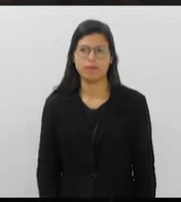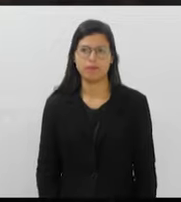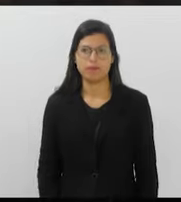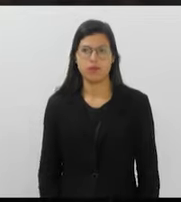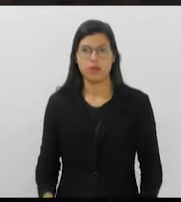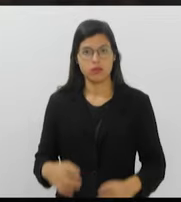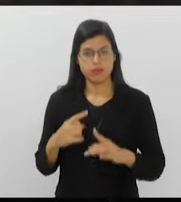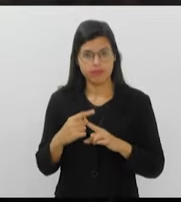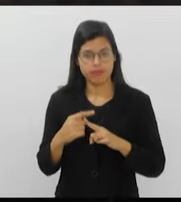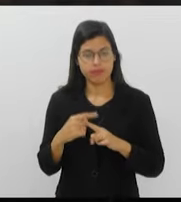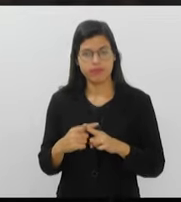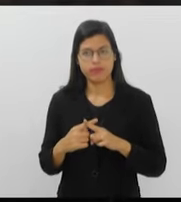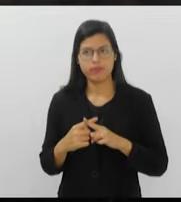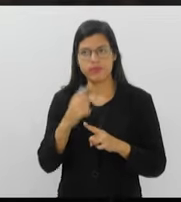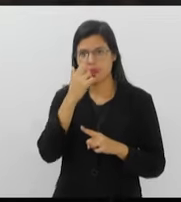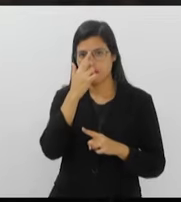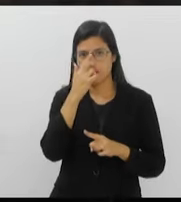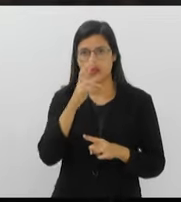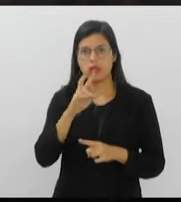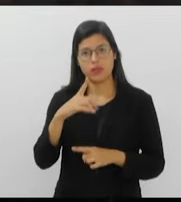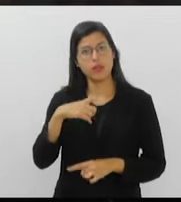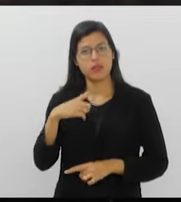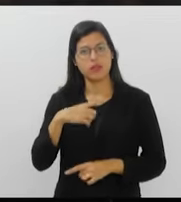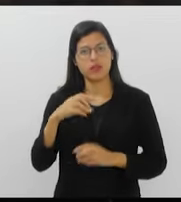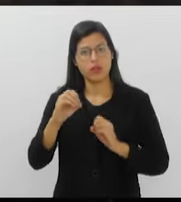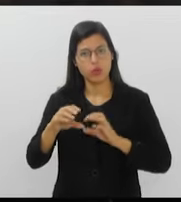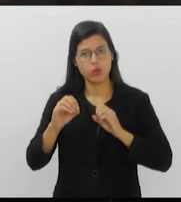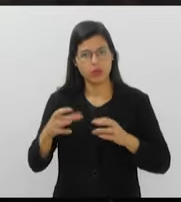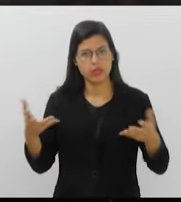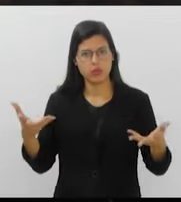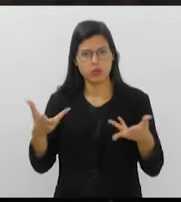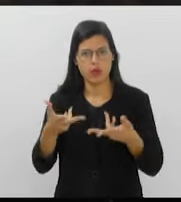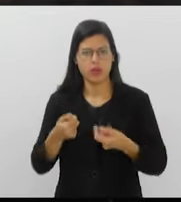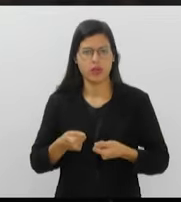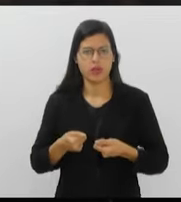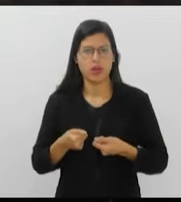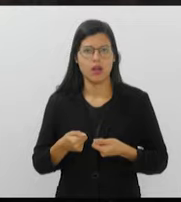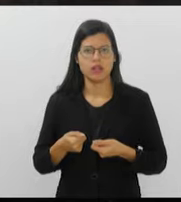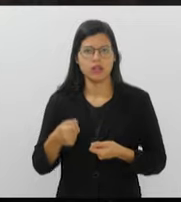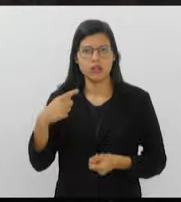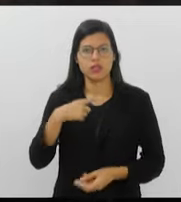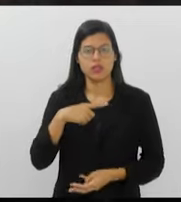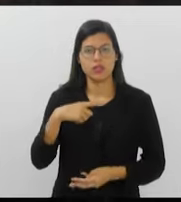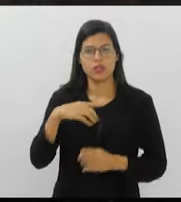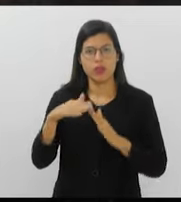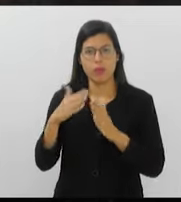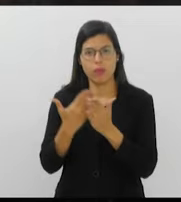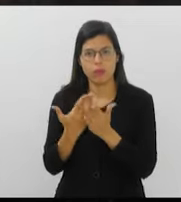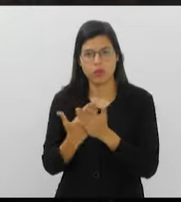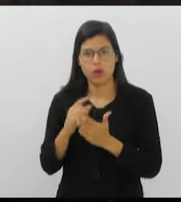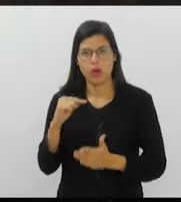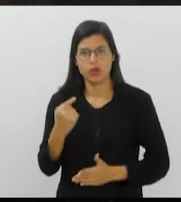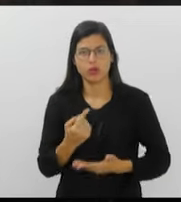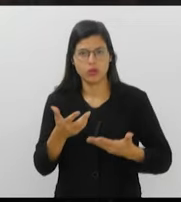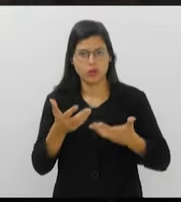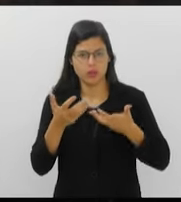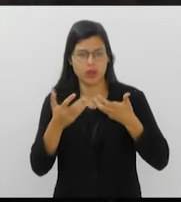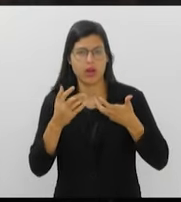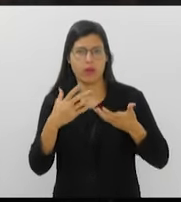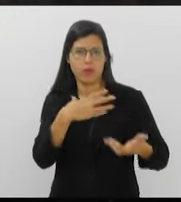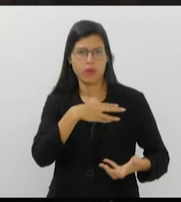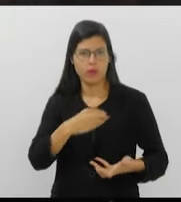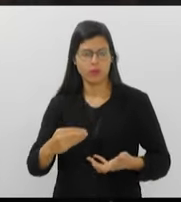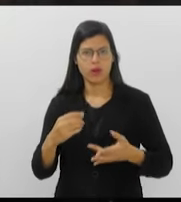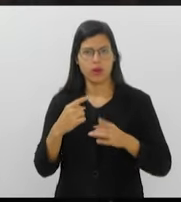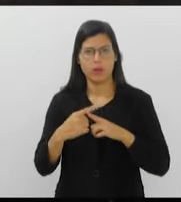Porque aí sim nós vamos ter a educação de qualidade. Aí sim nós vamos ter uma escola que nós queremos para os nossos filhos. Porque eu não